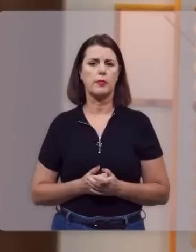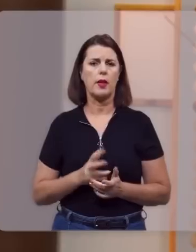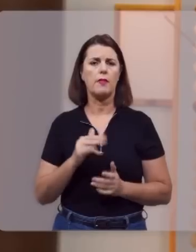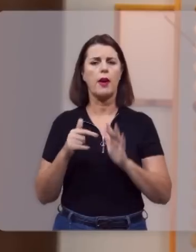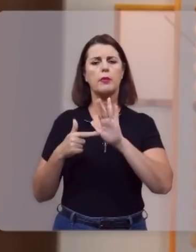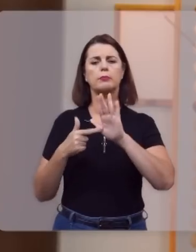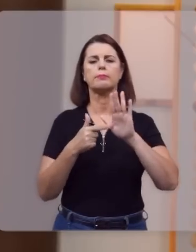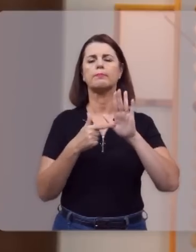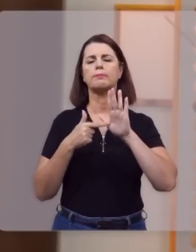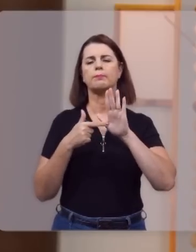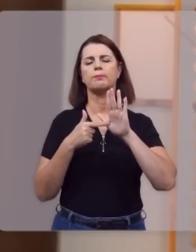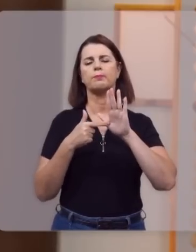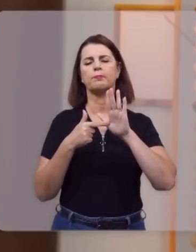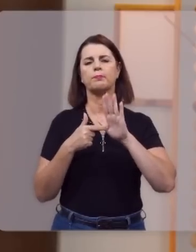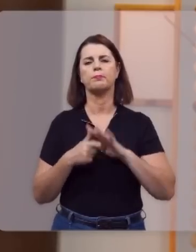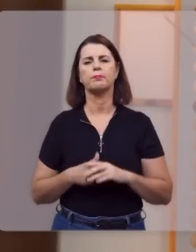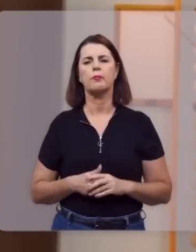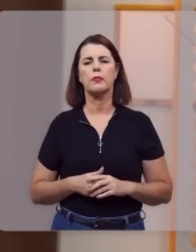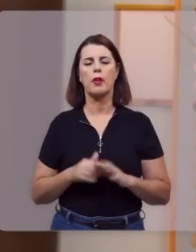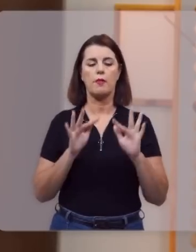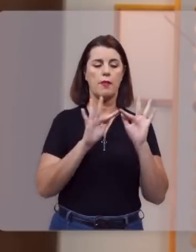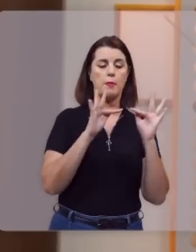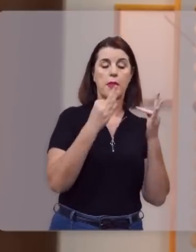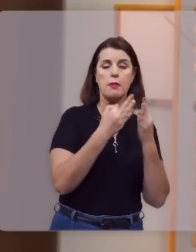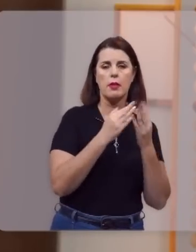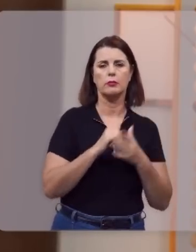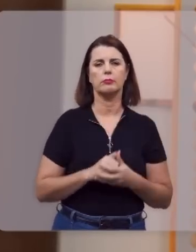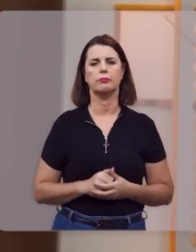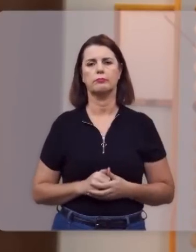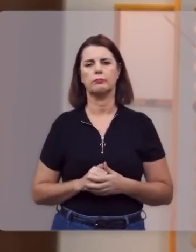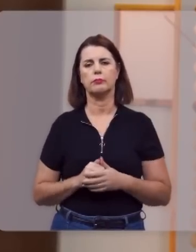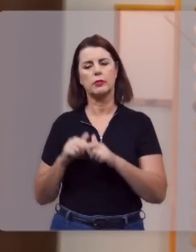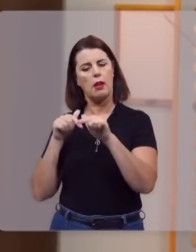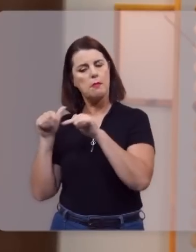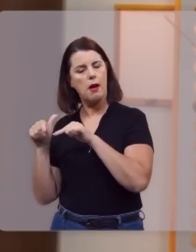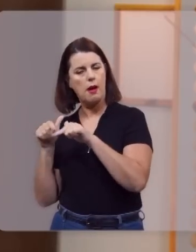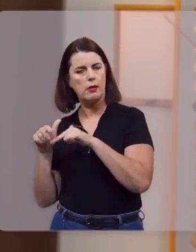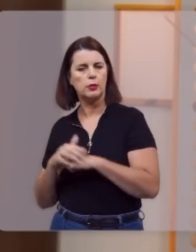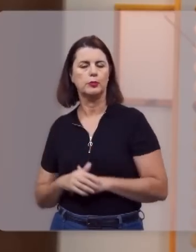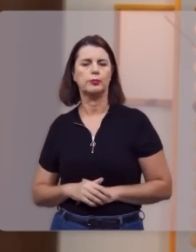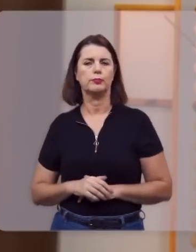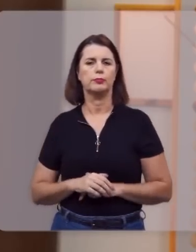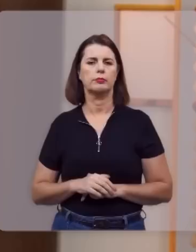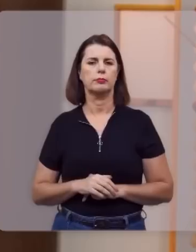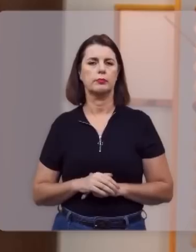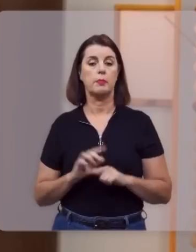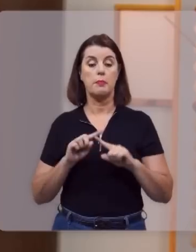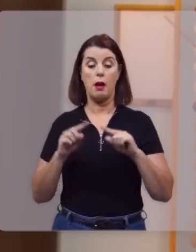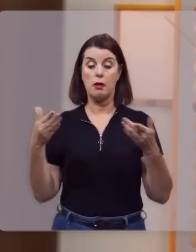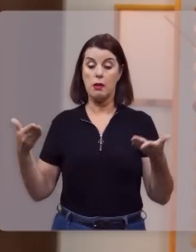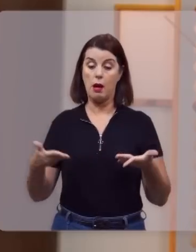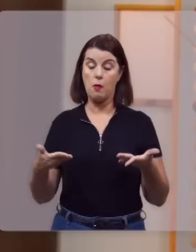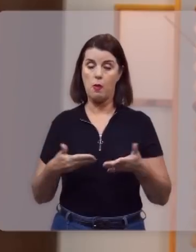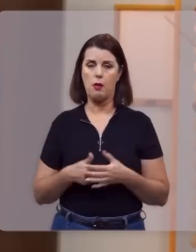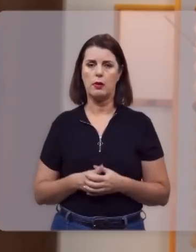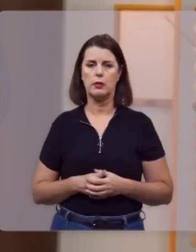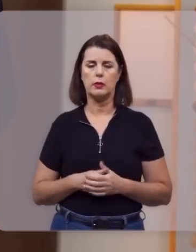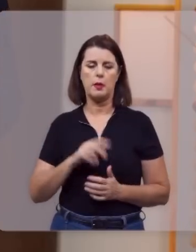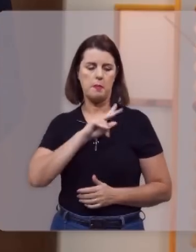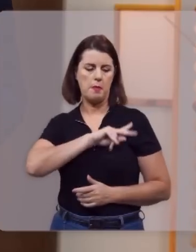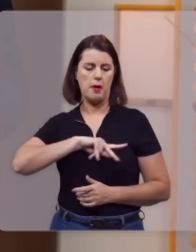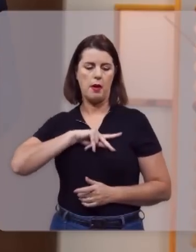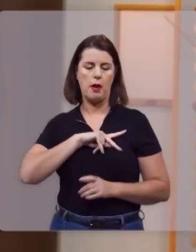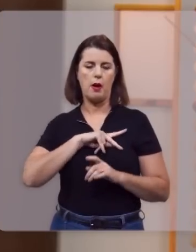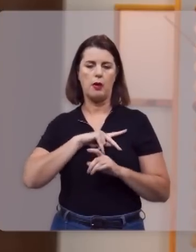vai reverberar na família, no trabalho. Mas agora o